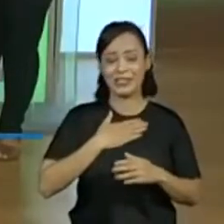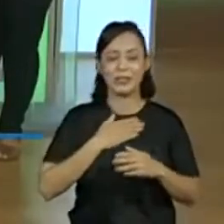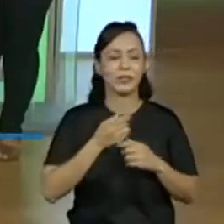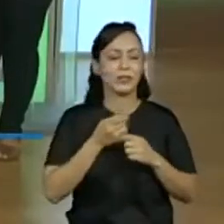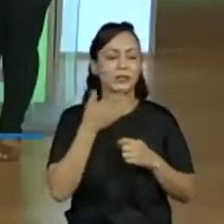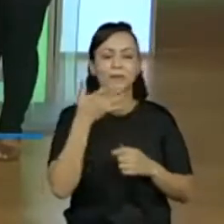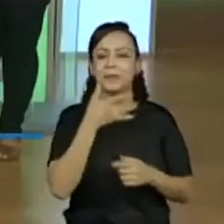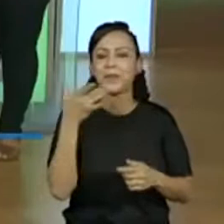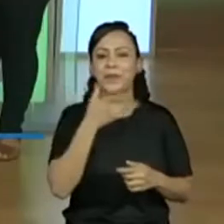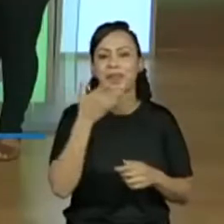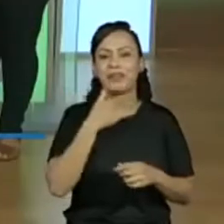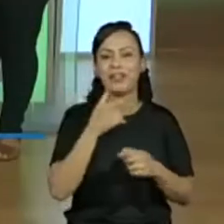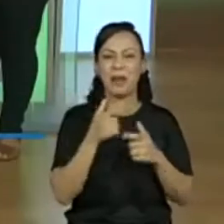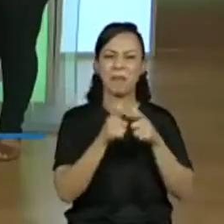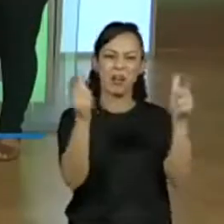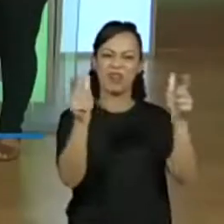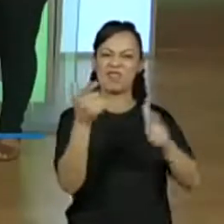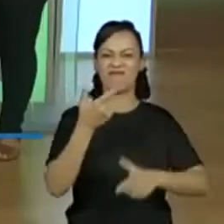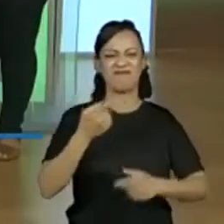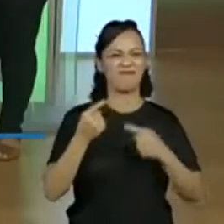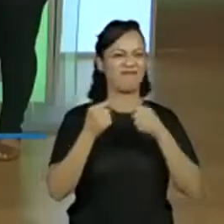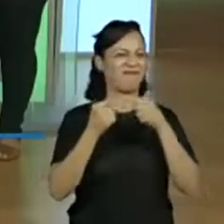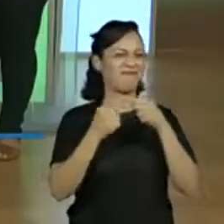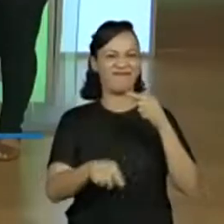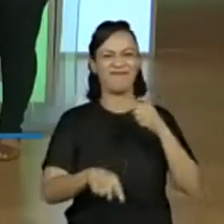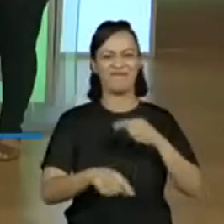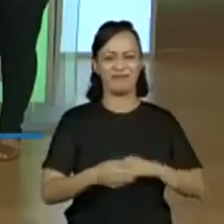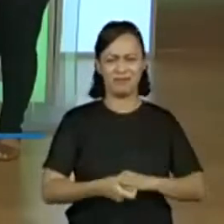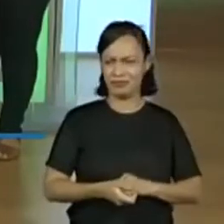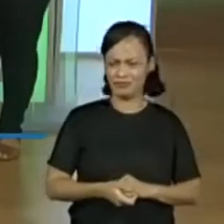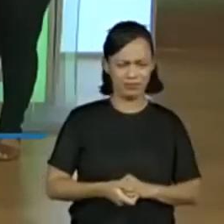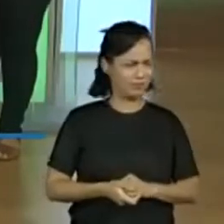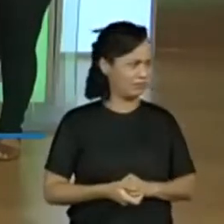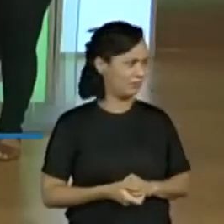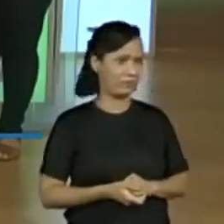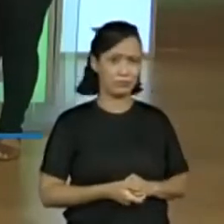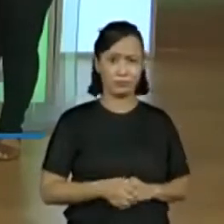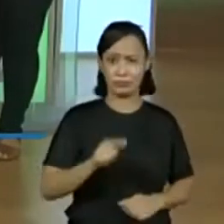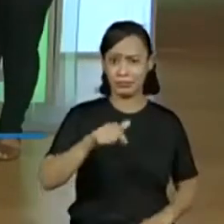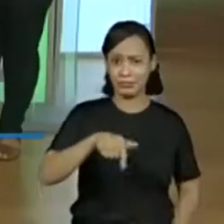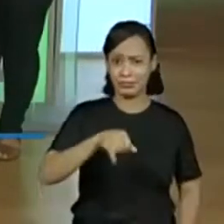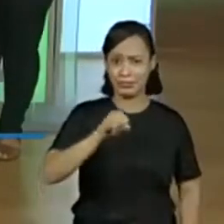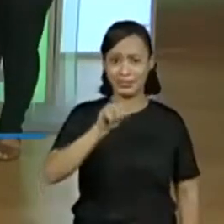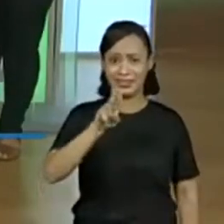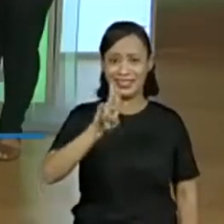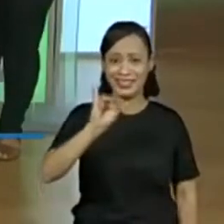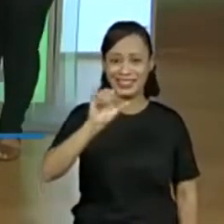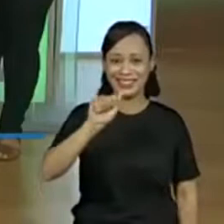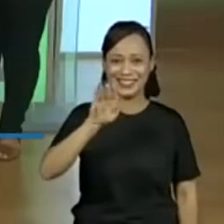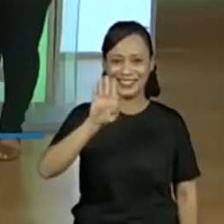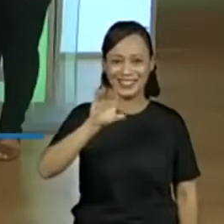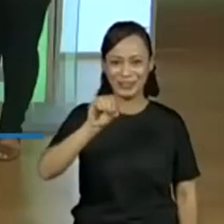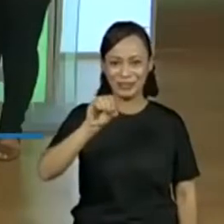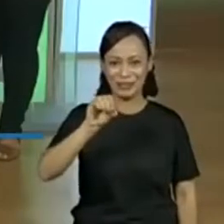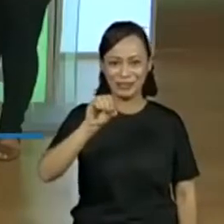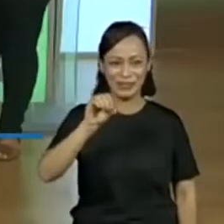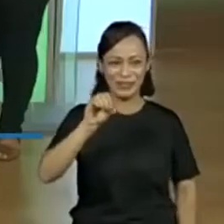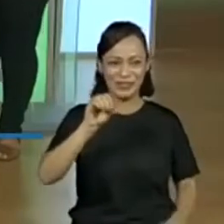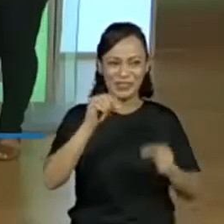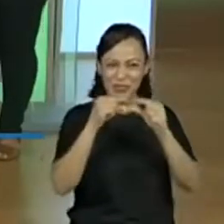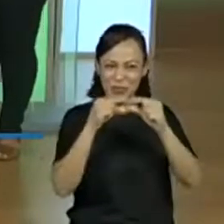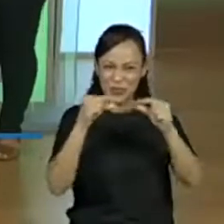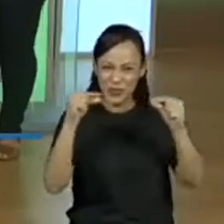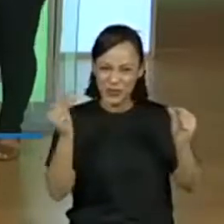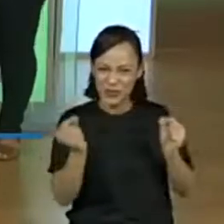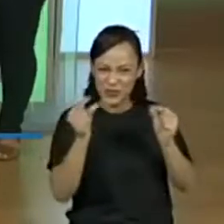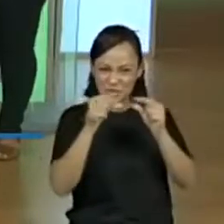da metade das pessoas que estão assistindo você vai falar que você gosta de quiabo com jiló quiabo com jiló é comum